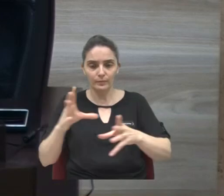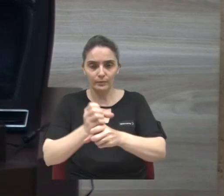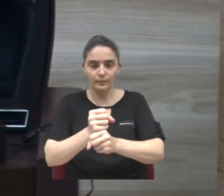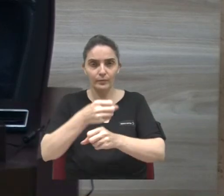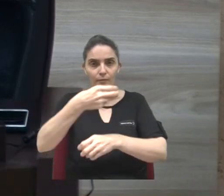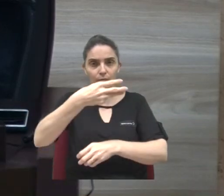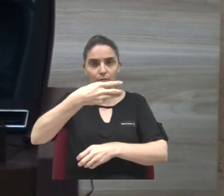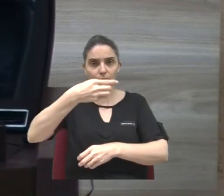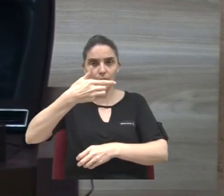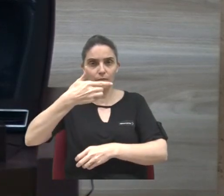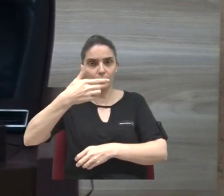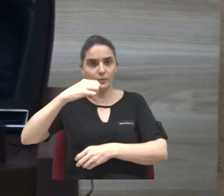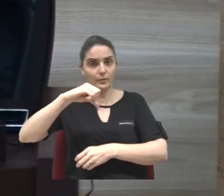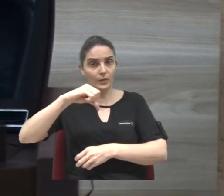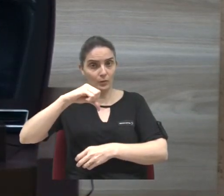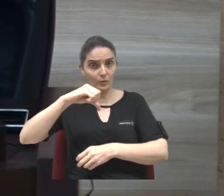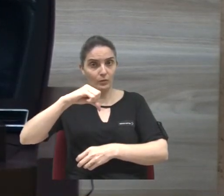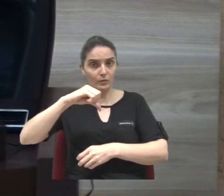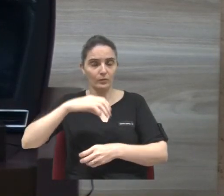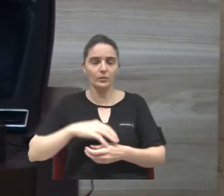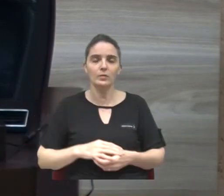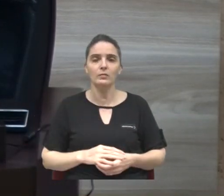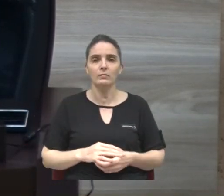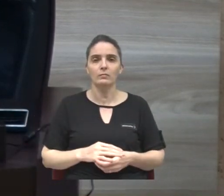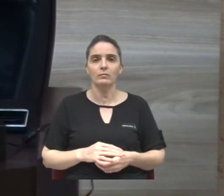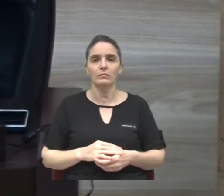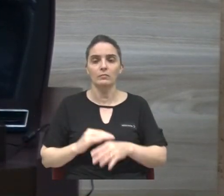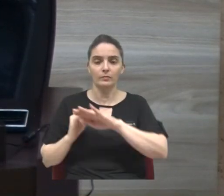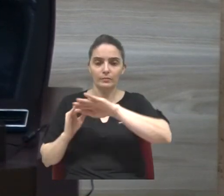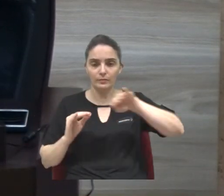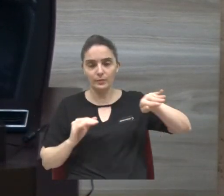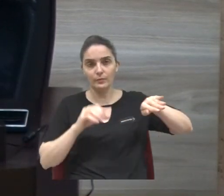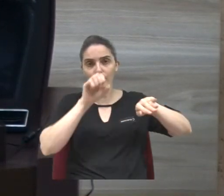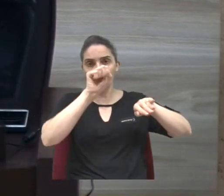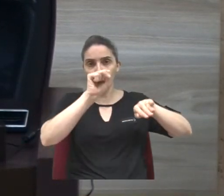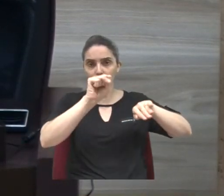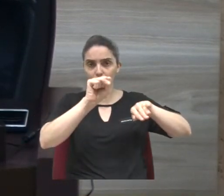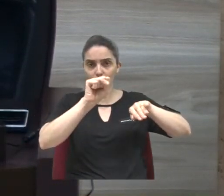casos, sendo 87, 26%, em que ficou